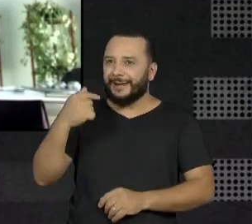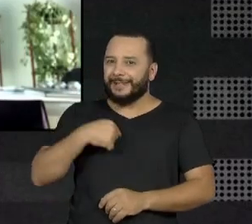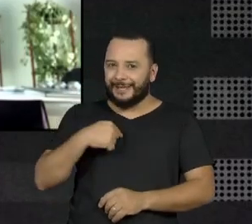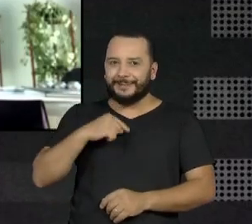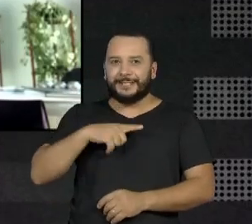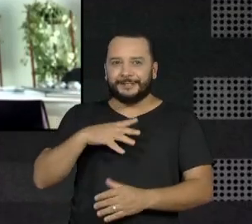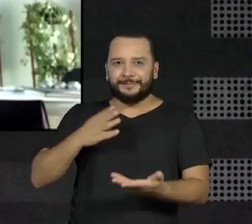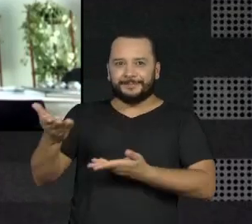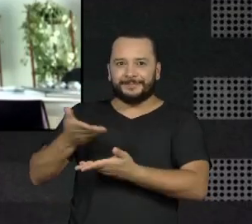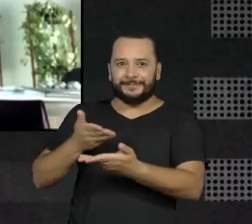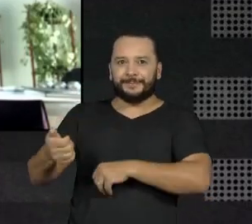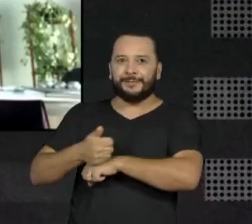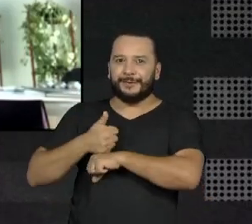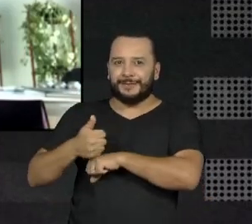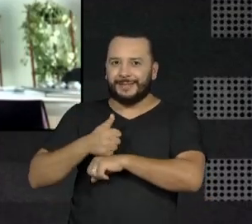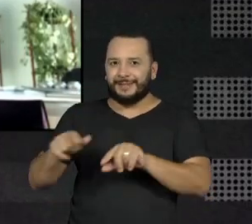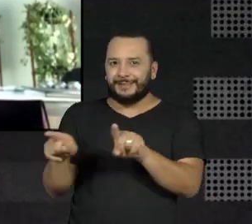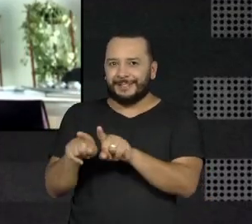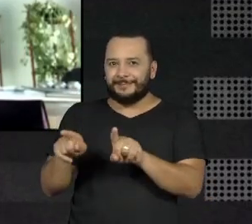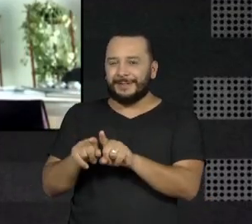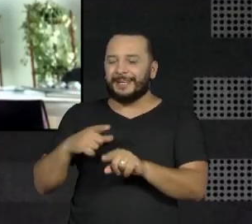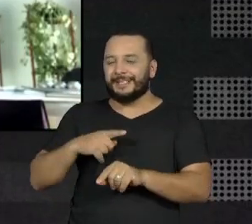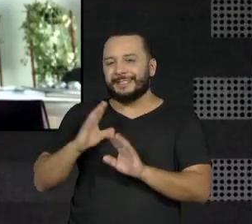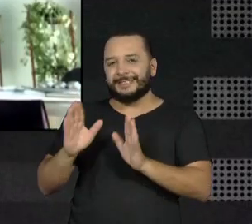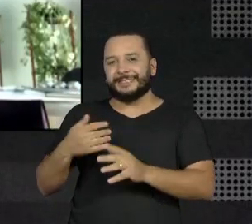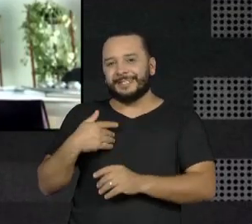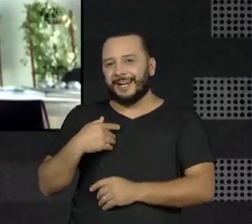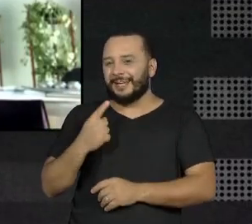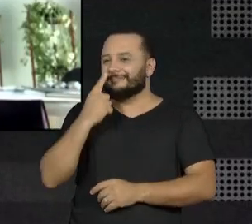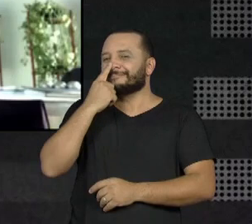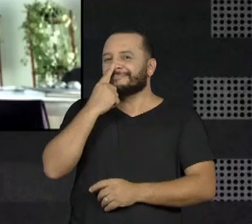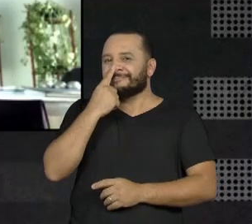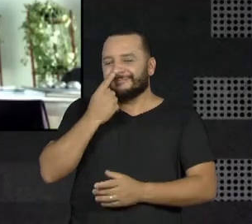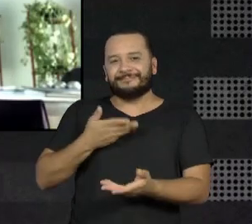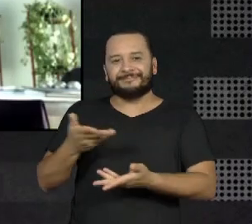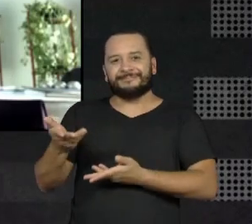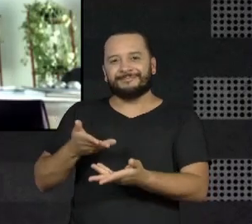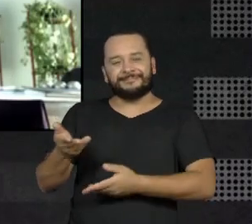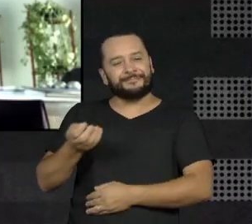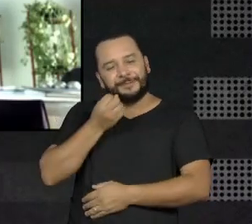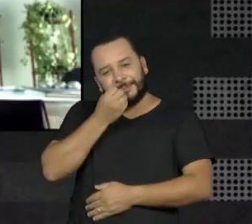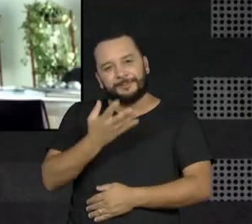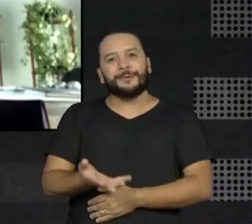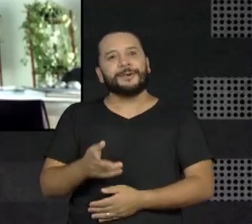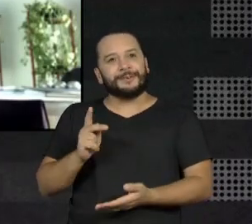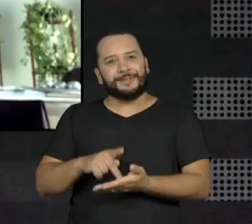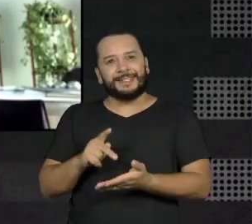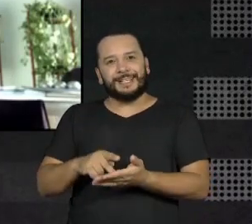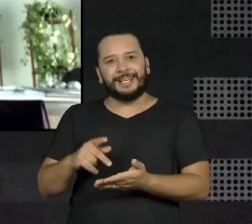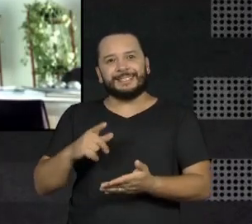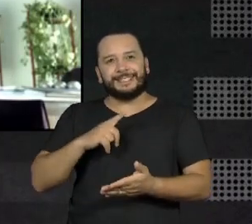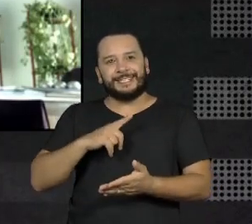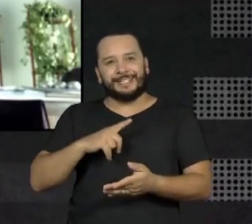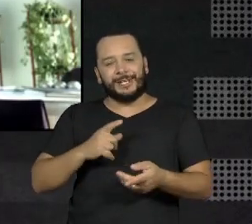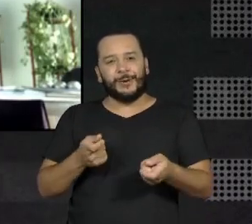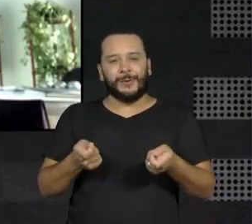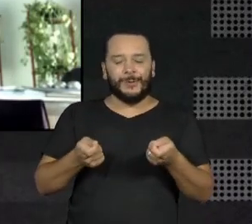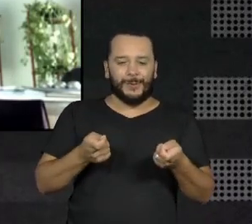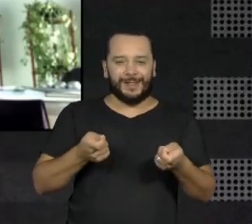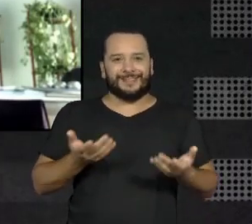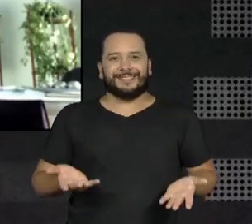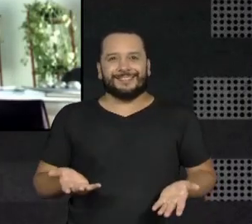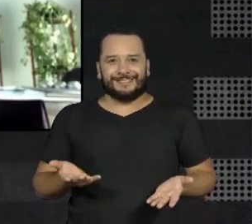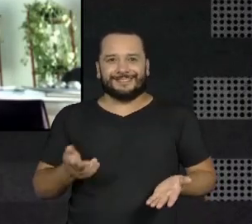tanto profissional quanto pessoalmente, nós temos uma relação muito saudável e equilibrada, né, em ambas